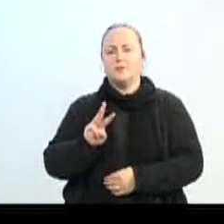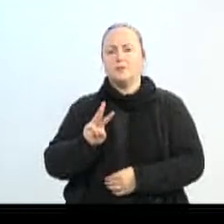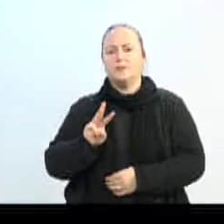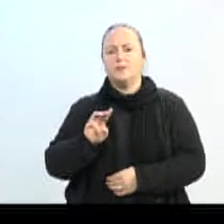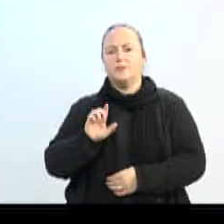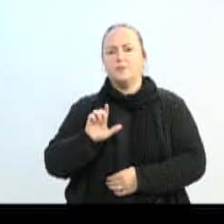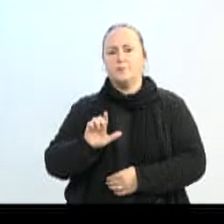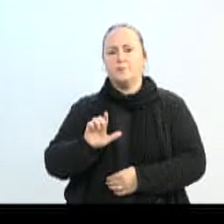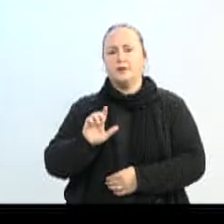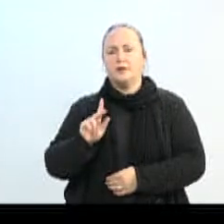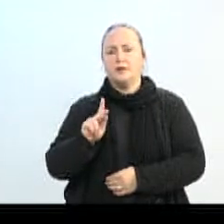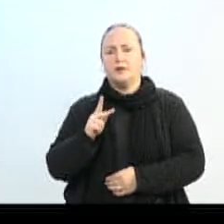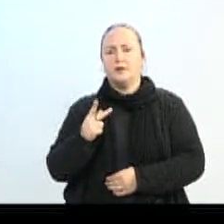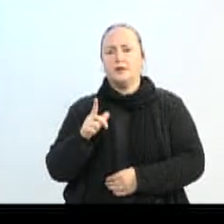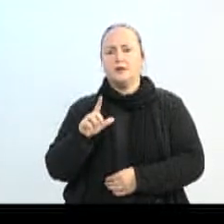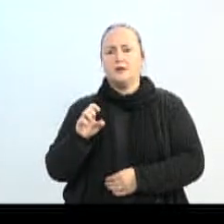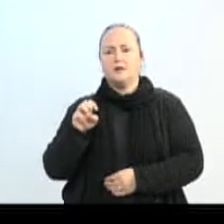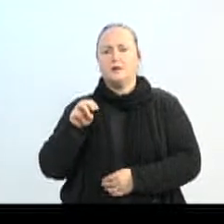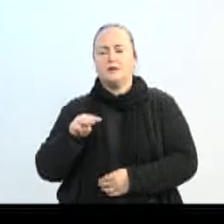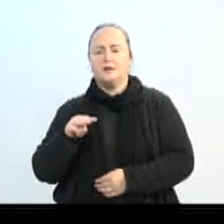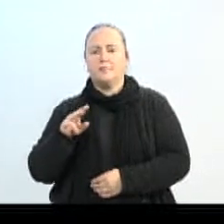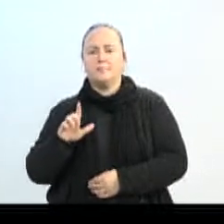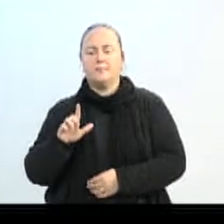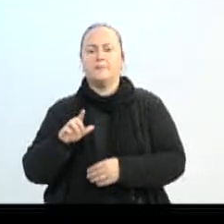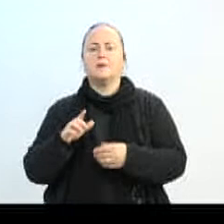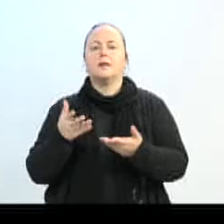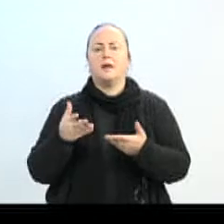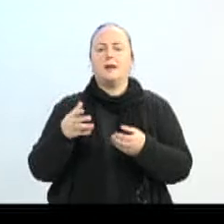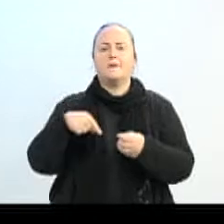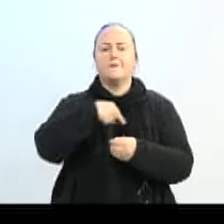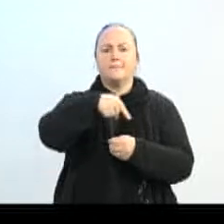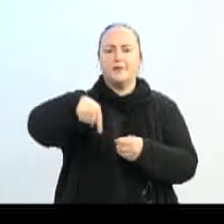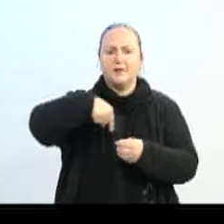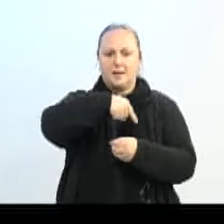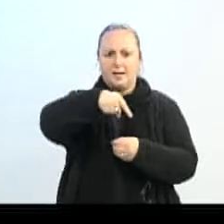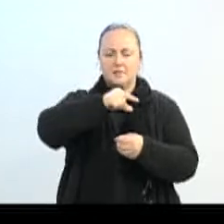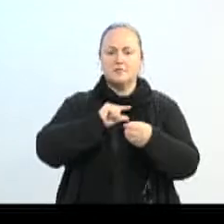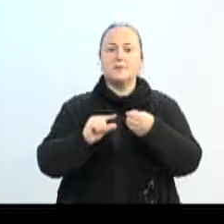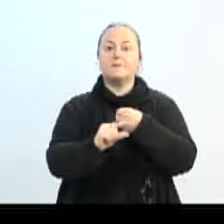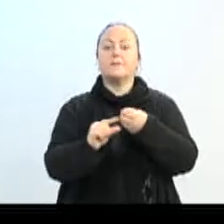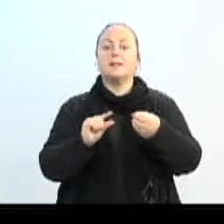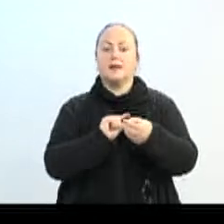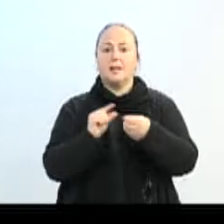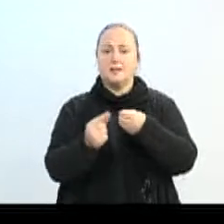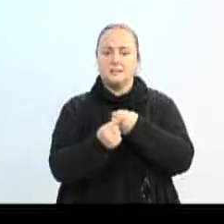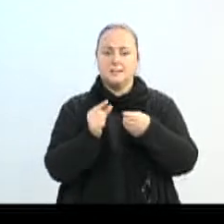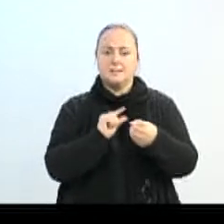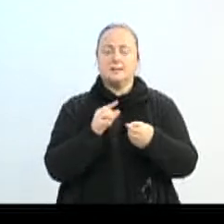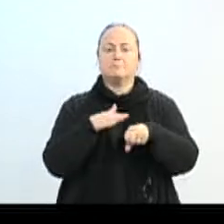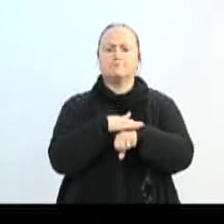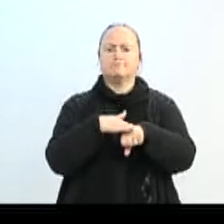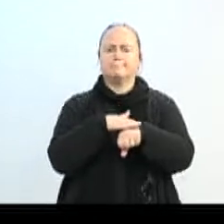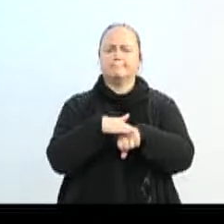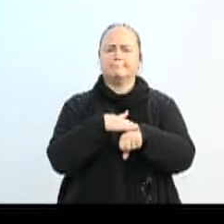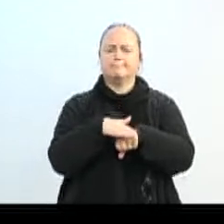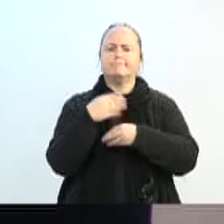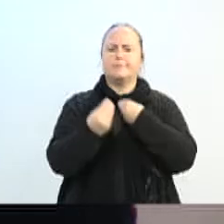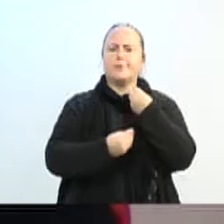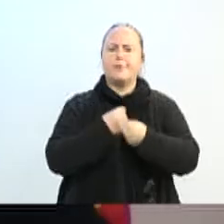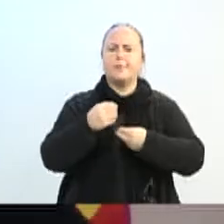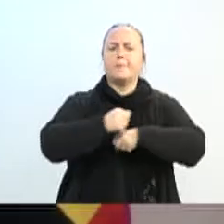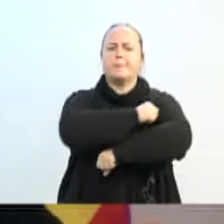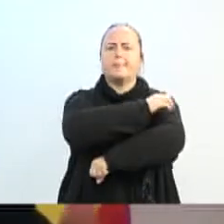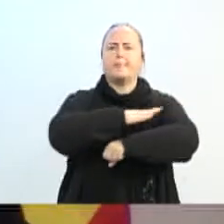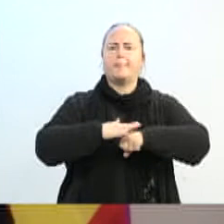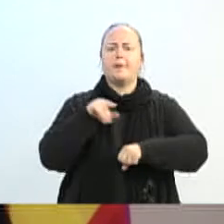hoteche no bairro Fidélis tô conversando com os moradores a respeito da pavimentação da referida